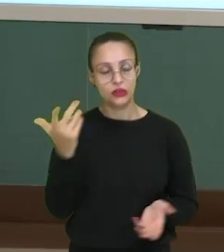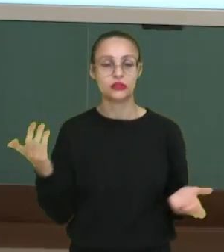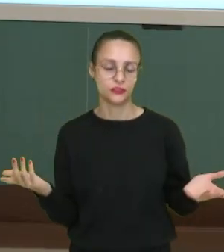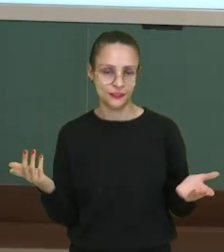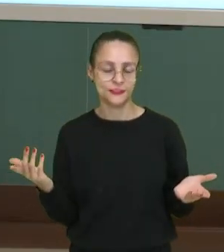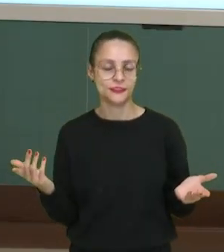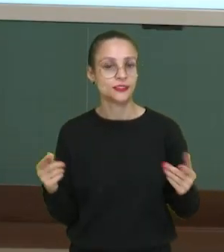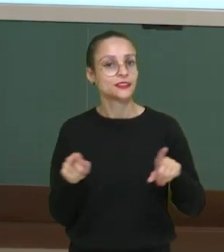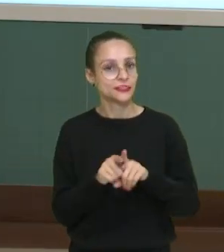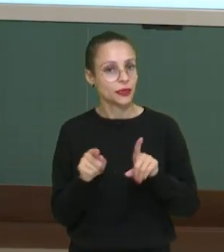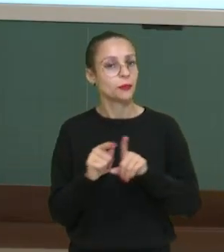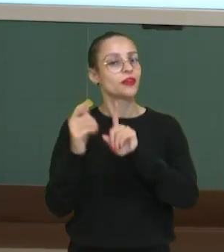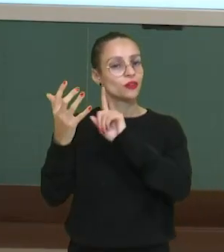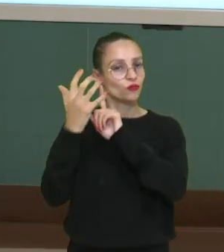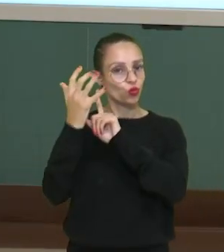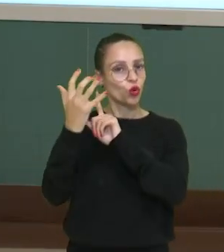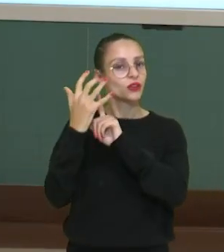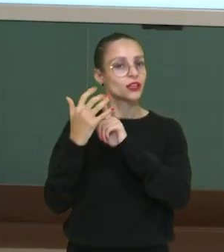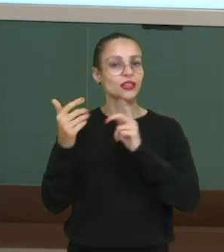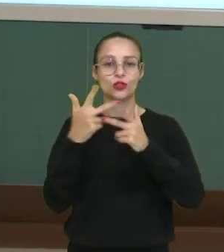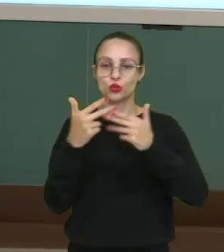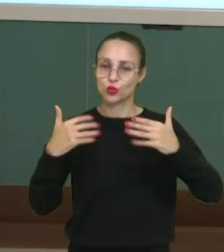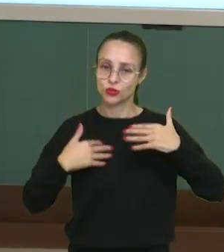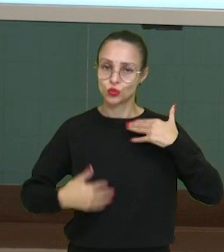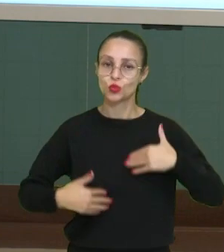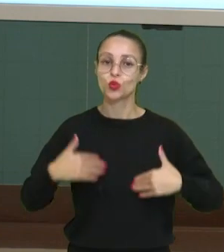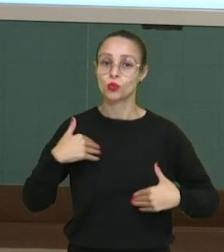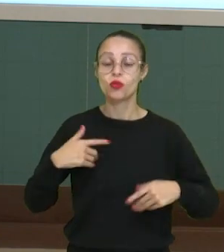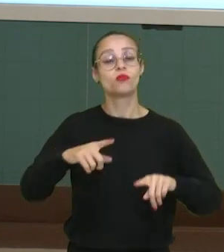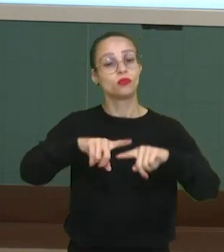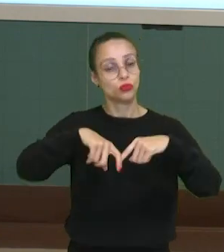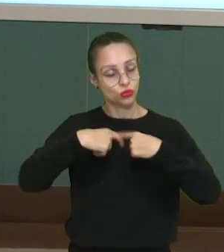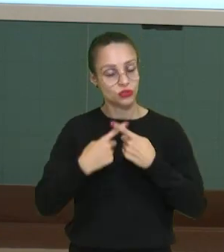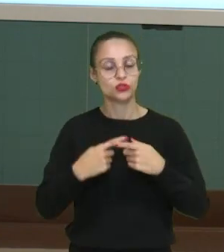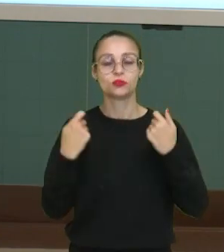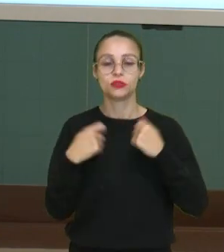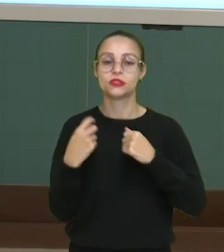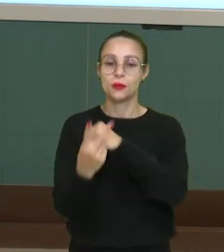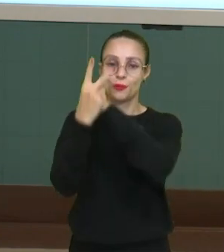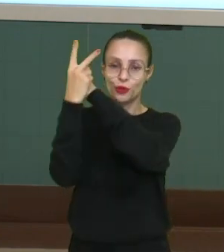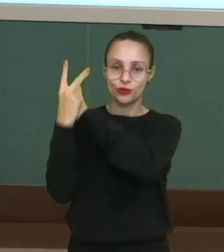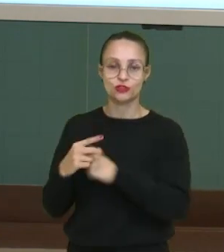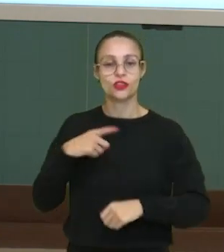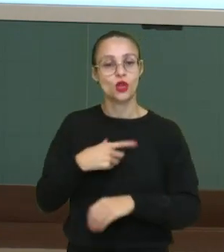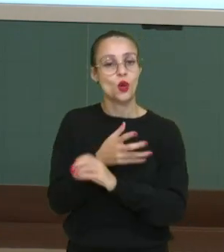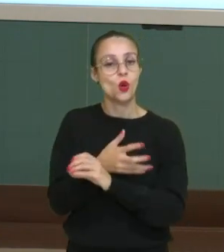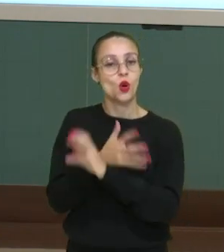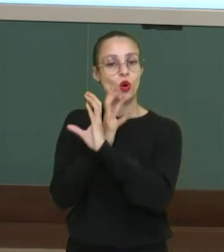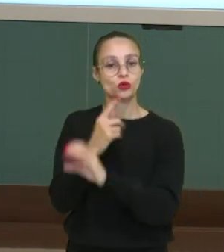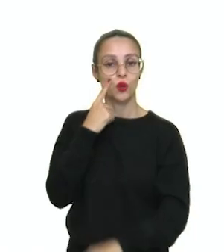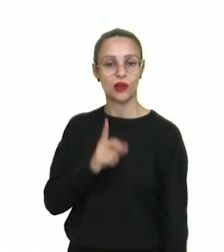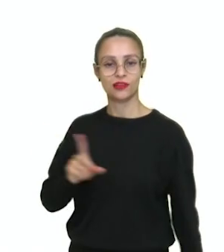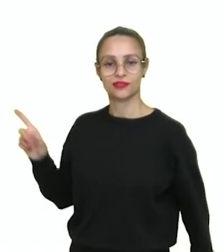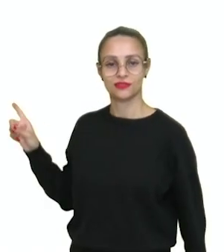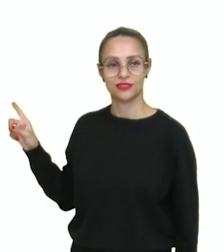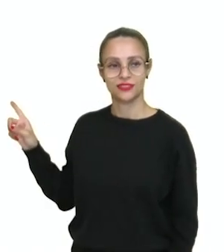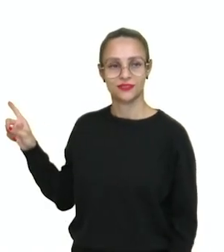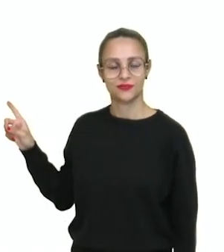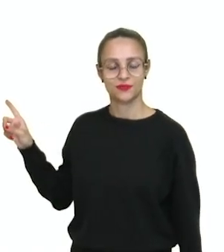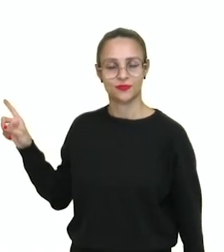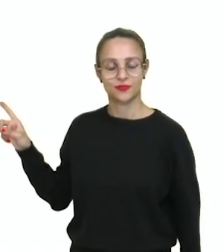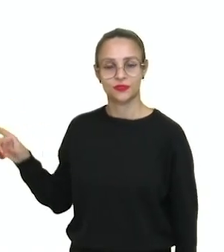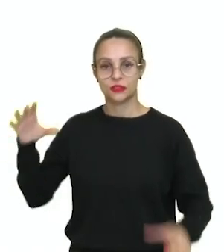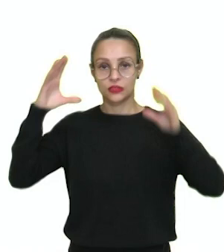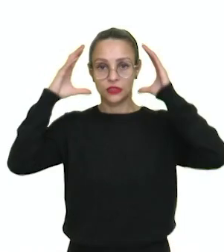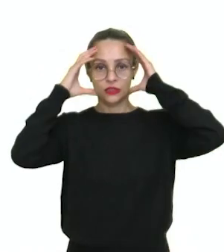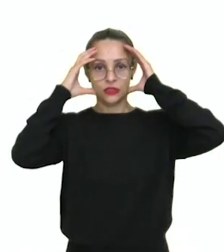e afetar muitas funções do nosso corpo. Por isso, são protegidos por ossos. Olha lá na imagem, nós